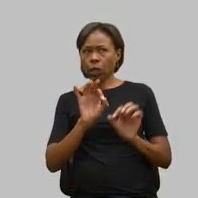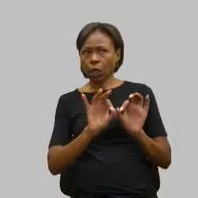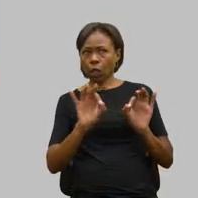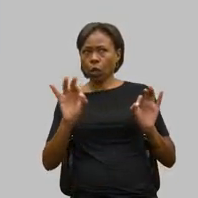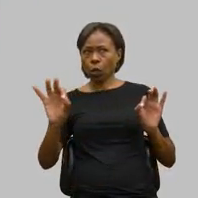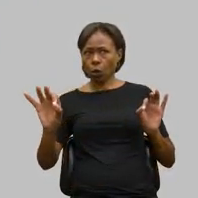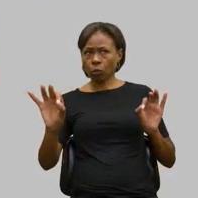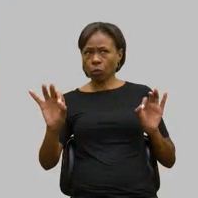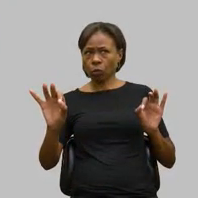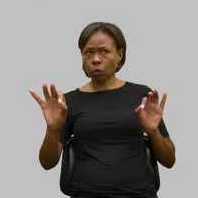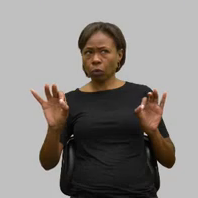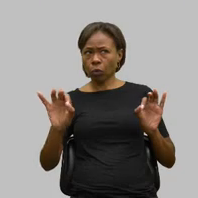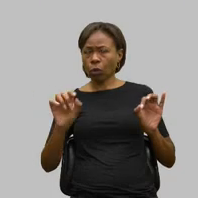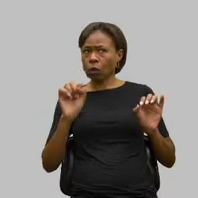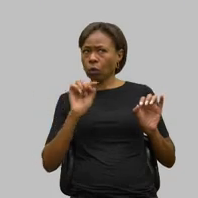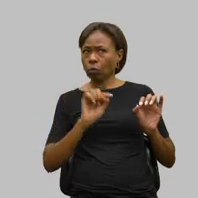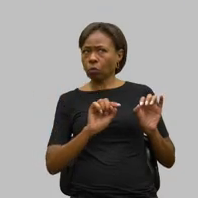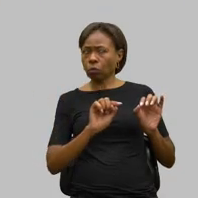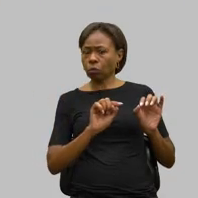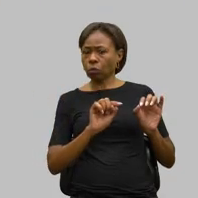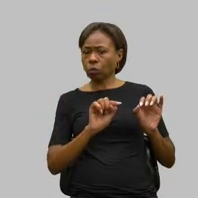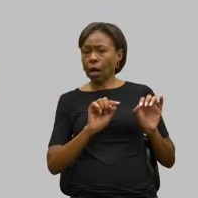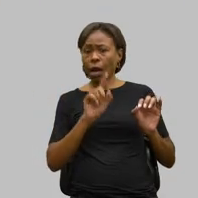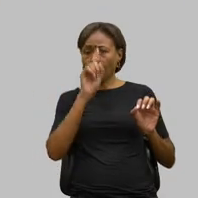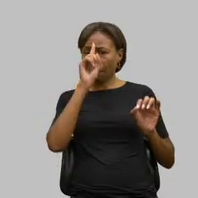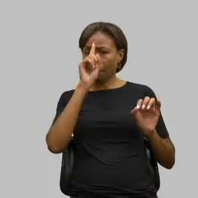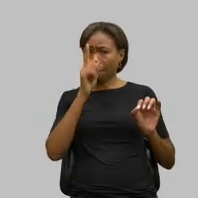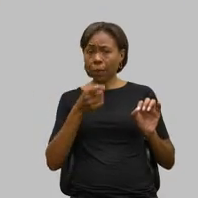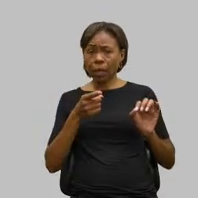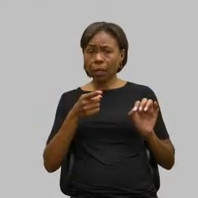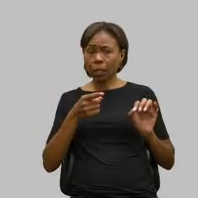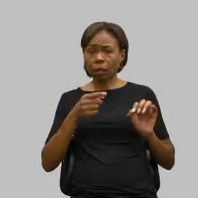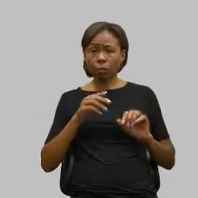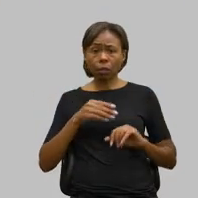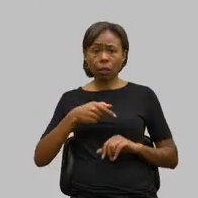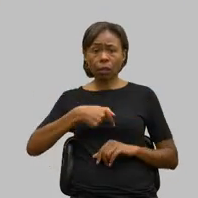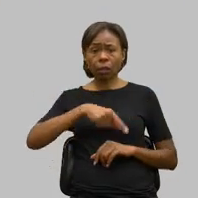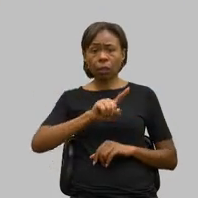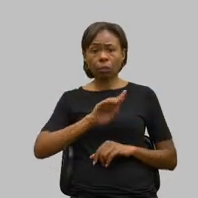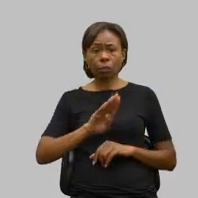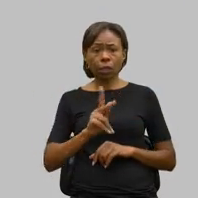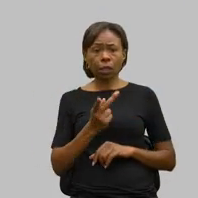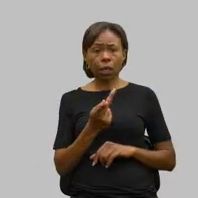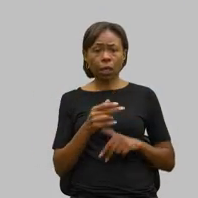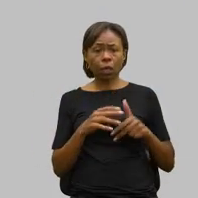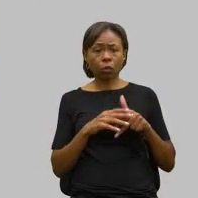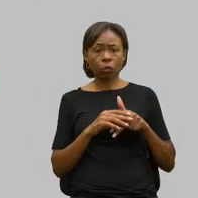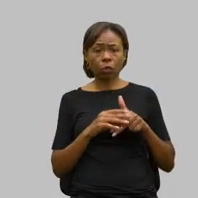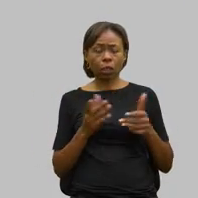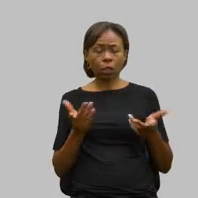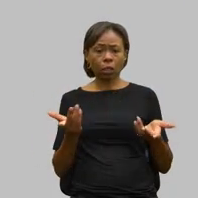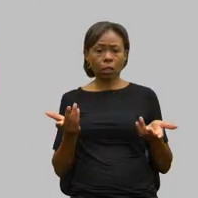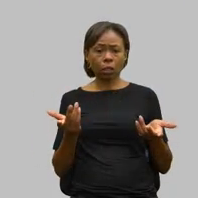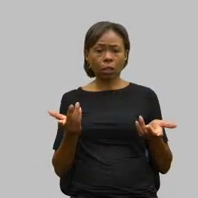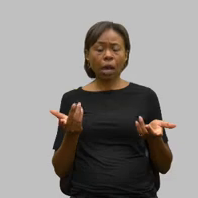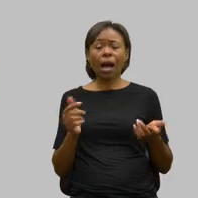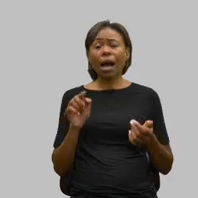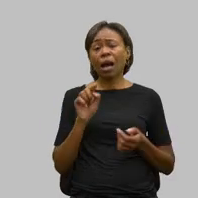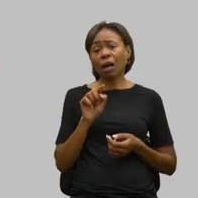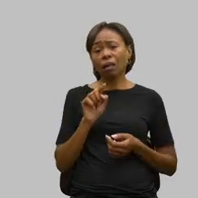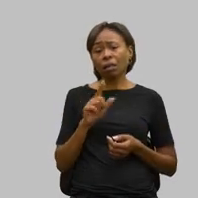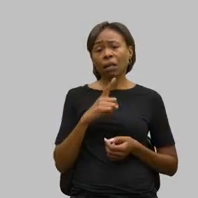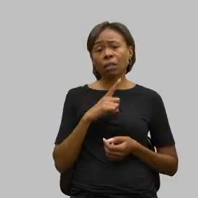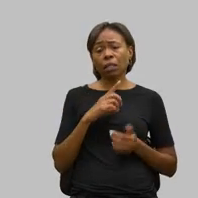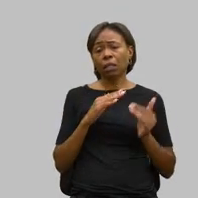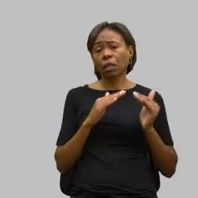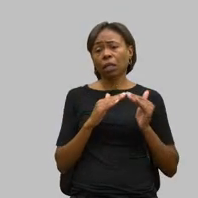800 quilômetros para Belo Horizonte. Ah, mas fulano de tal tem uma casa de apoio em Belo